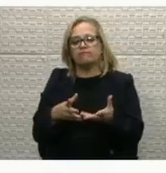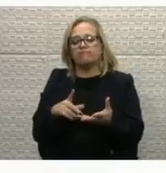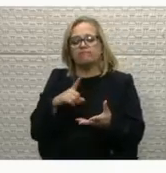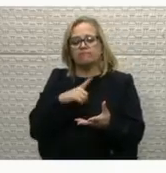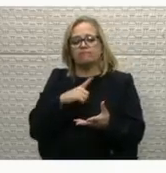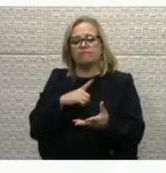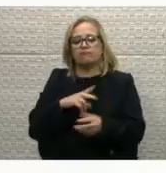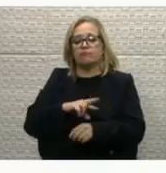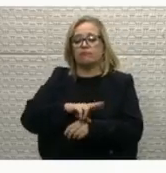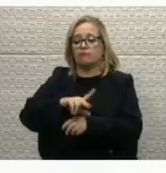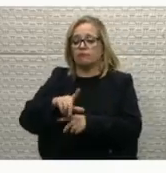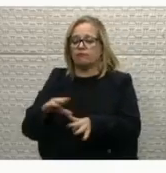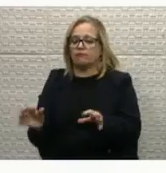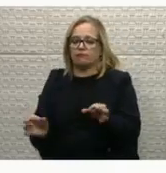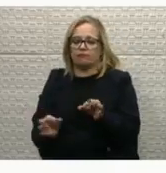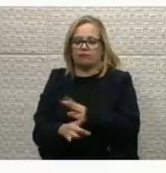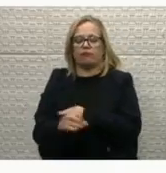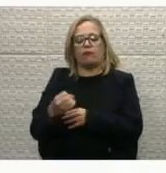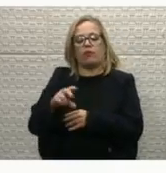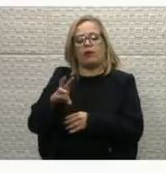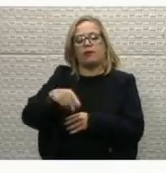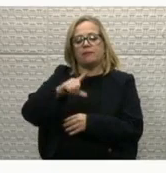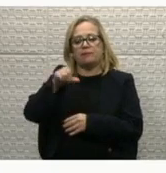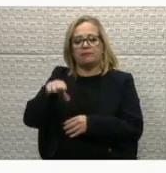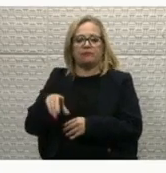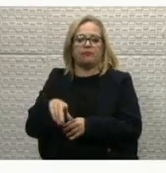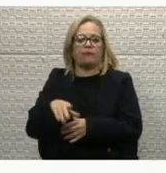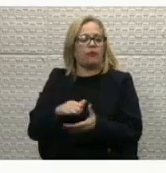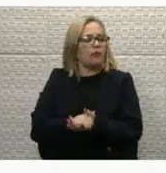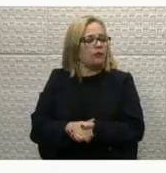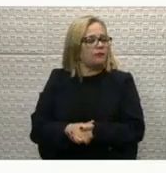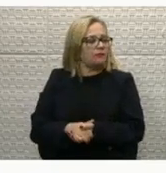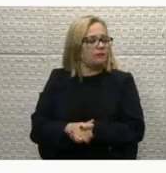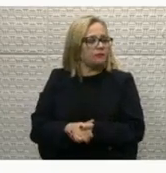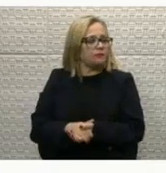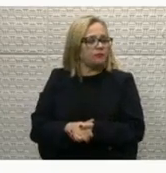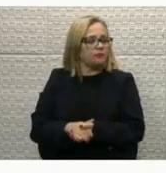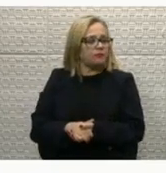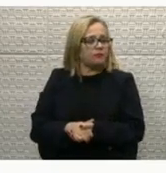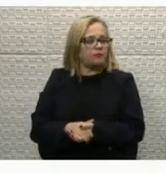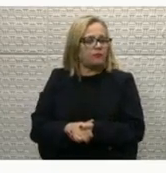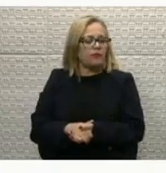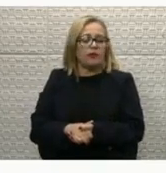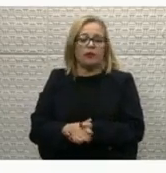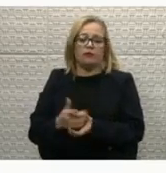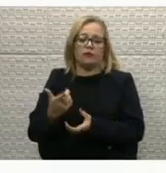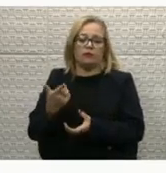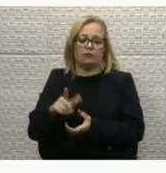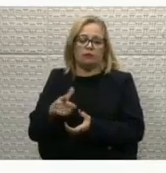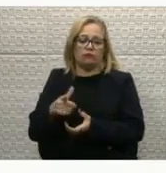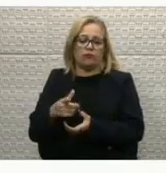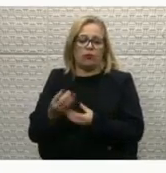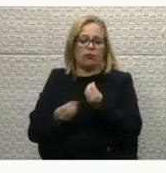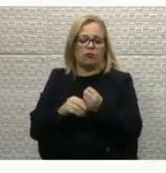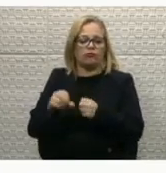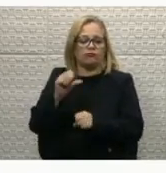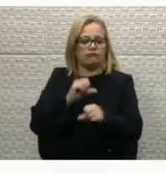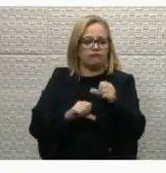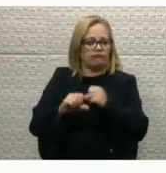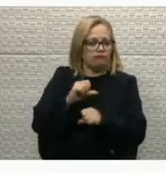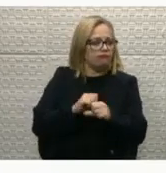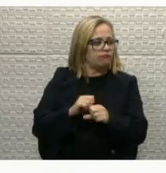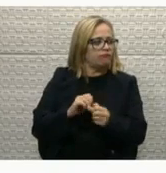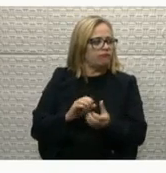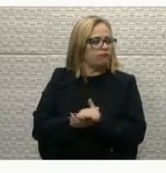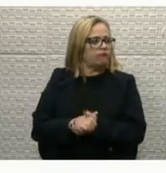ter infinitas soluções se a matriz de coeficientes for uma matriz não inversível. Ou seja,